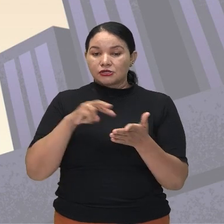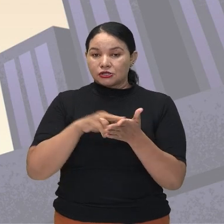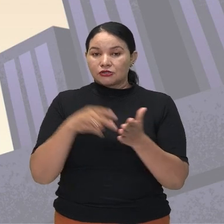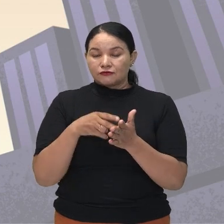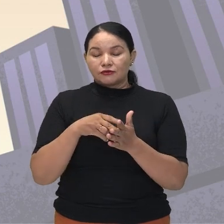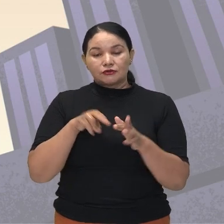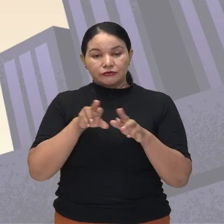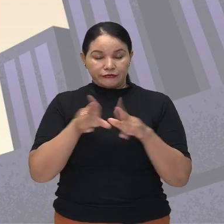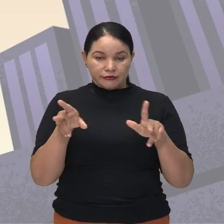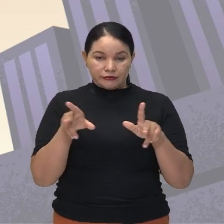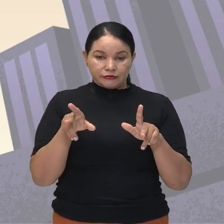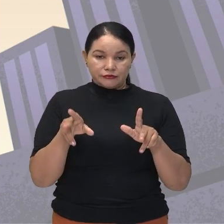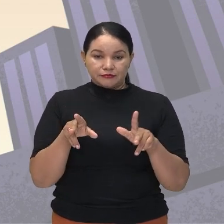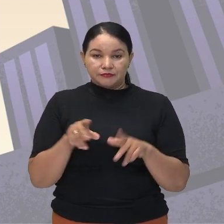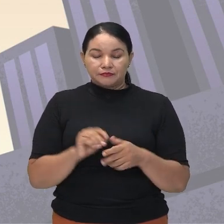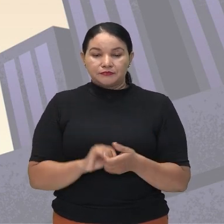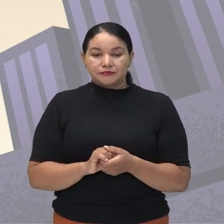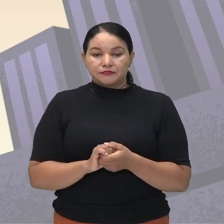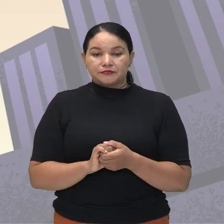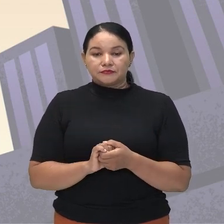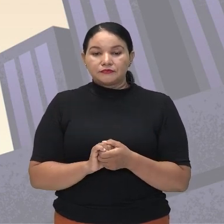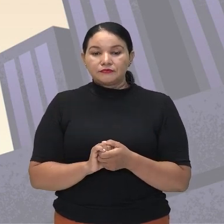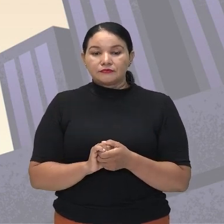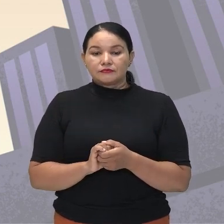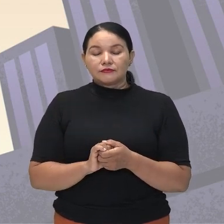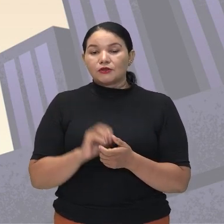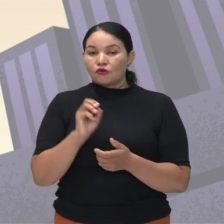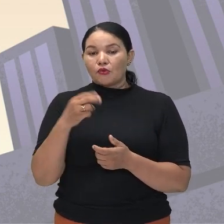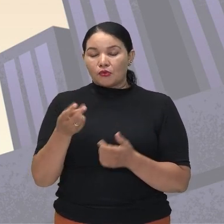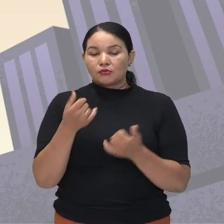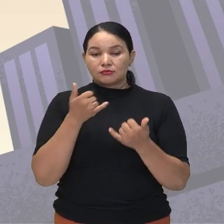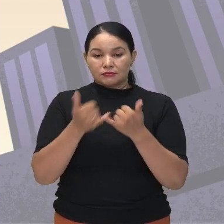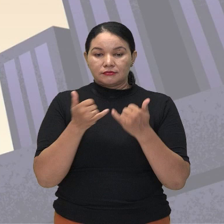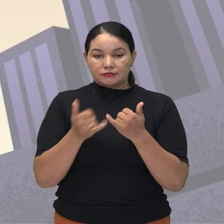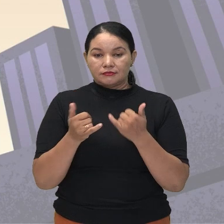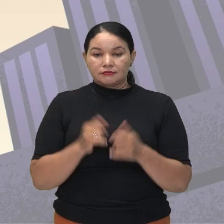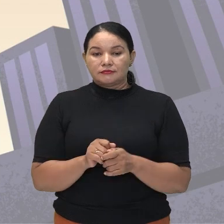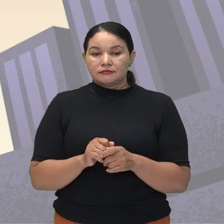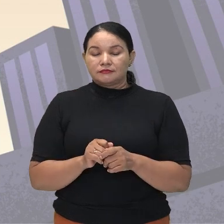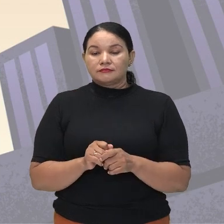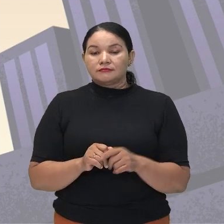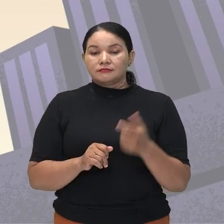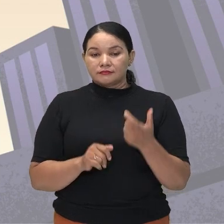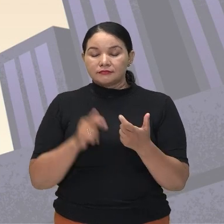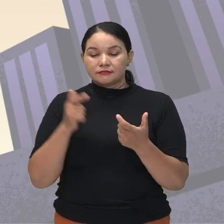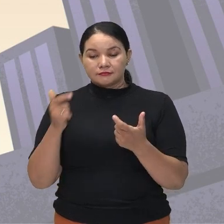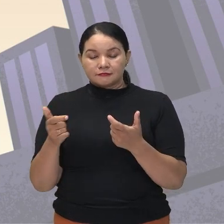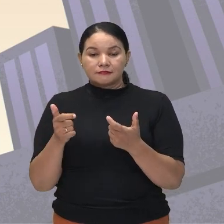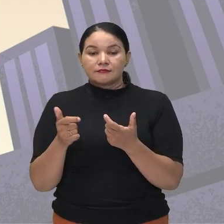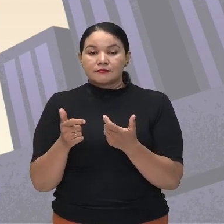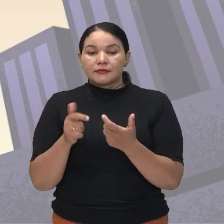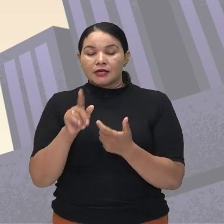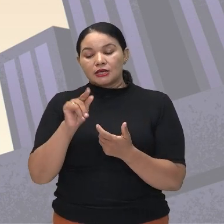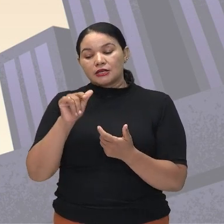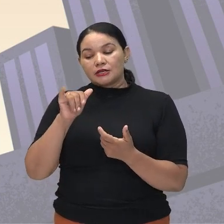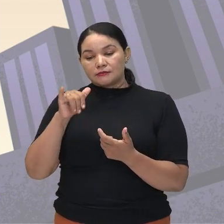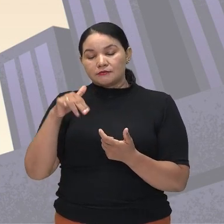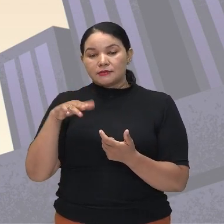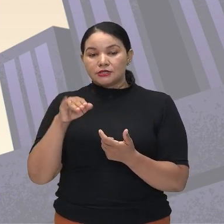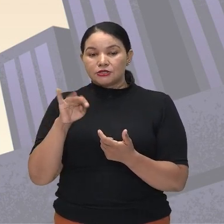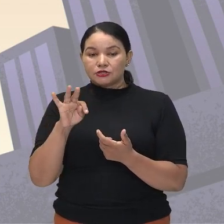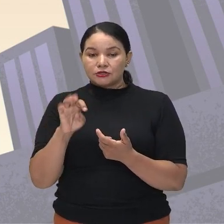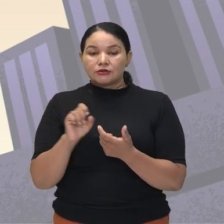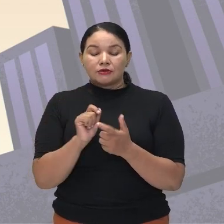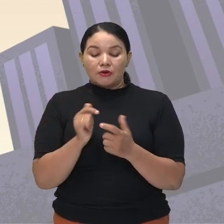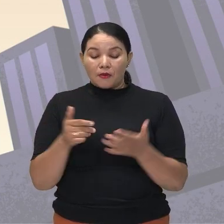mesma coisa, tá? Então, limite e límite significa o limite, Até onde algo